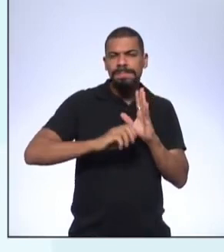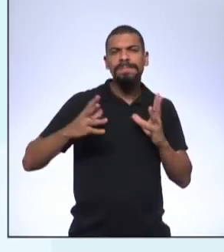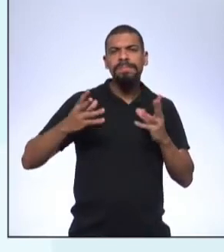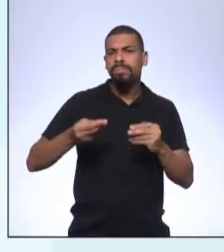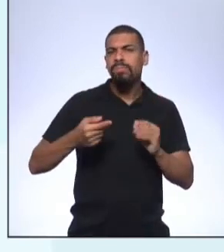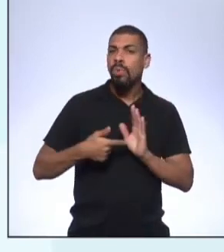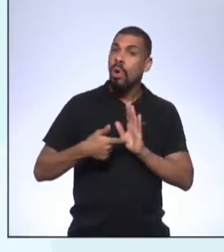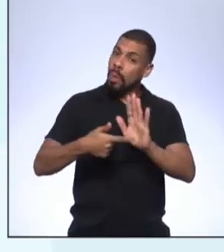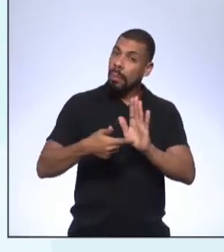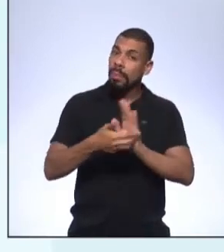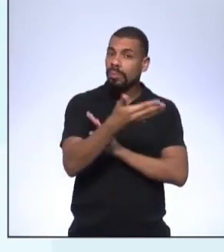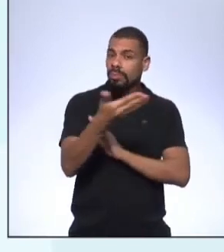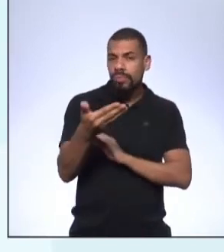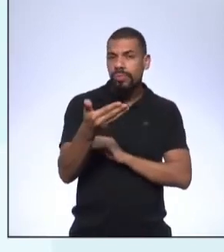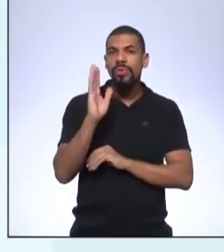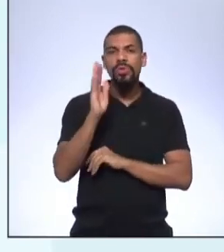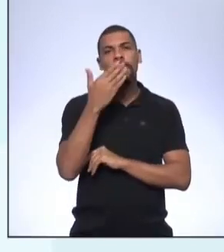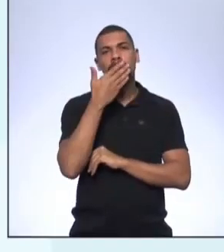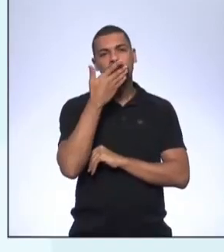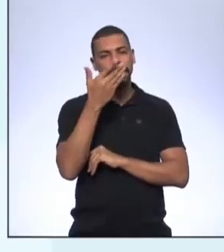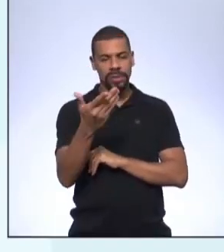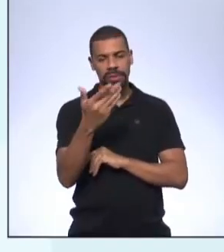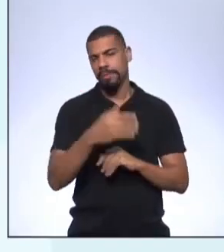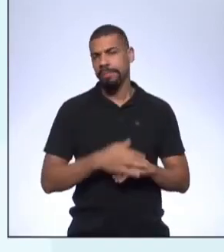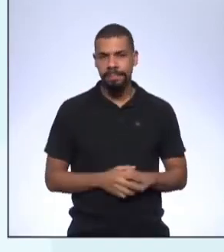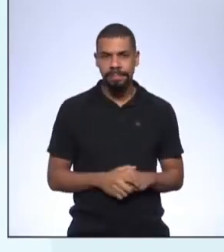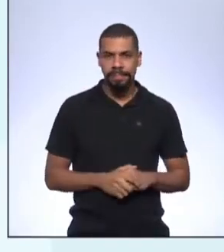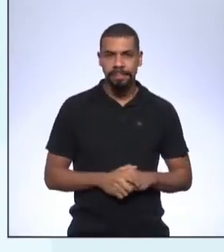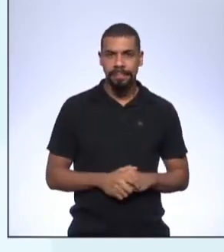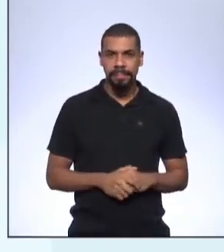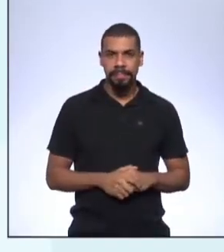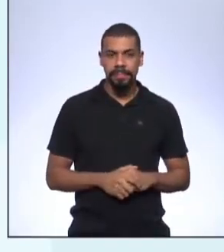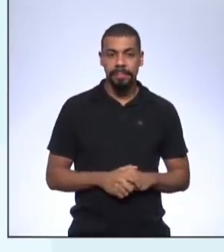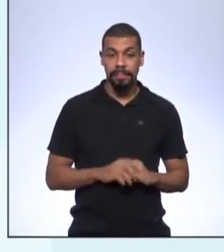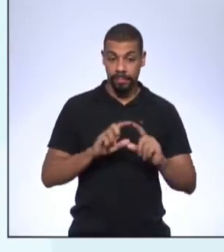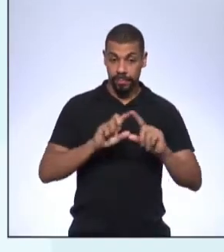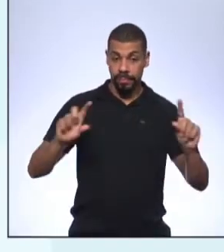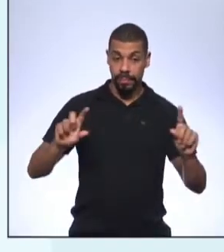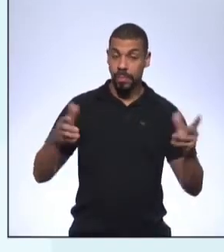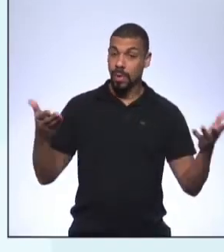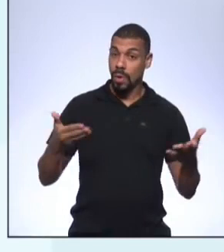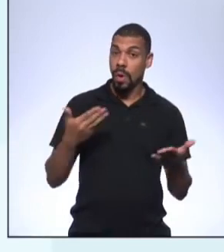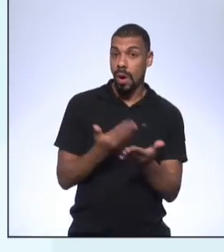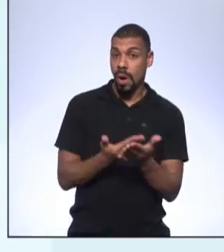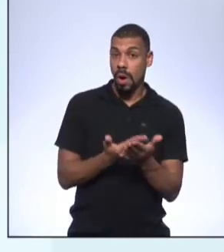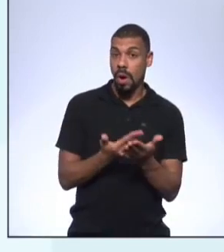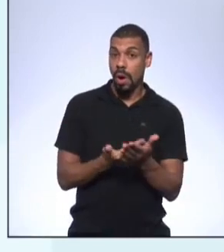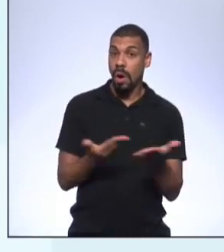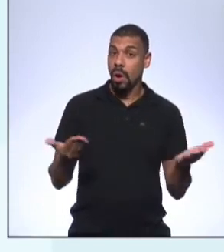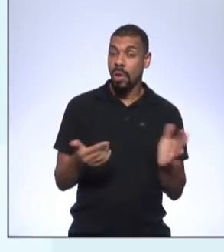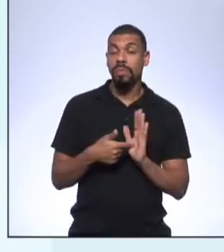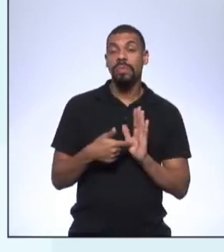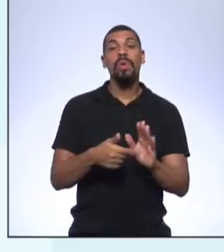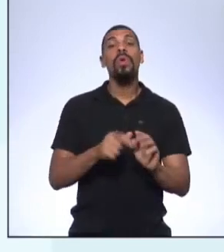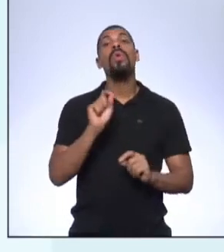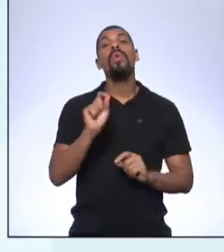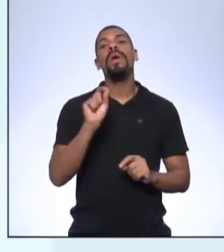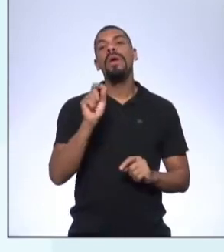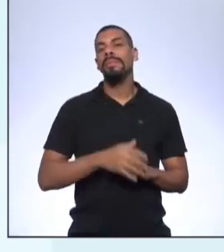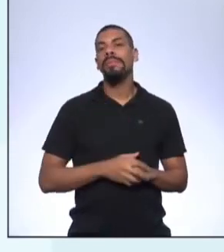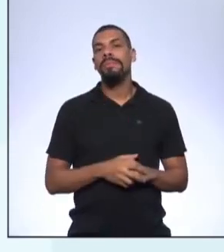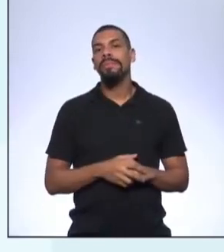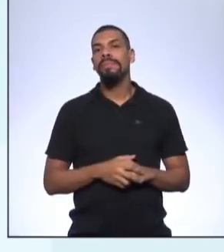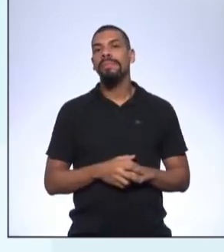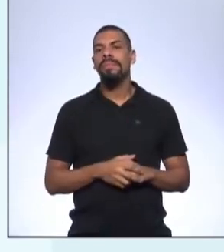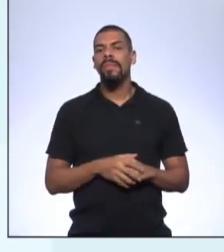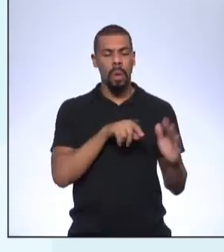apresente-os conforme solicitado, né? Aí no caso da nossa aula de hoje, eu estou pedindo para vocês, aí a